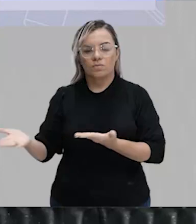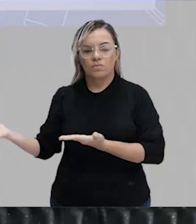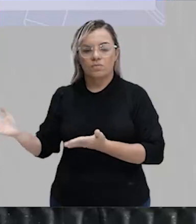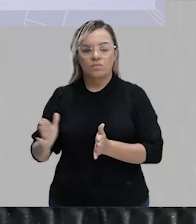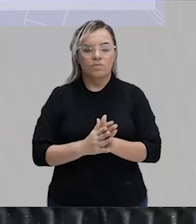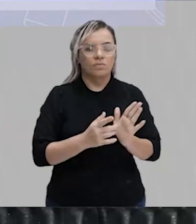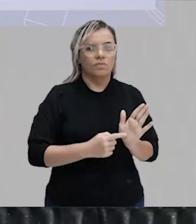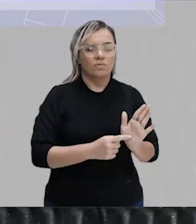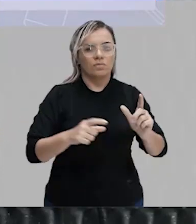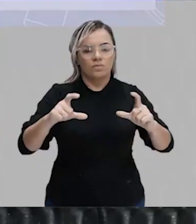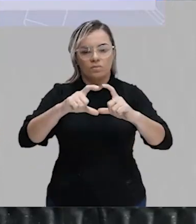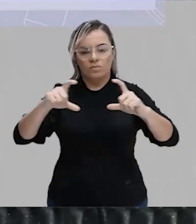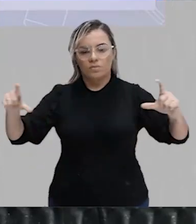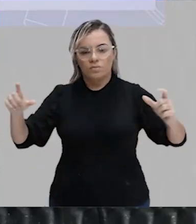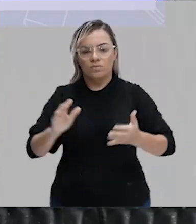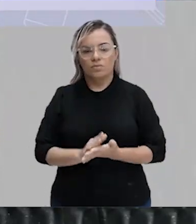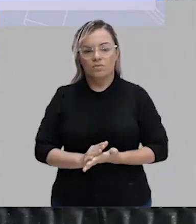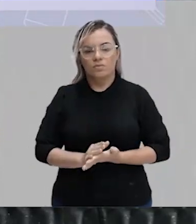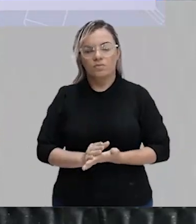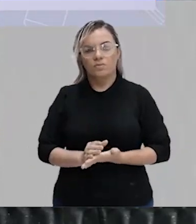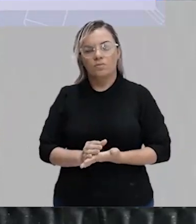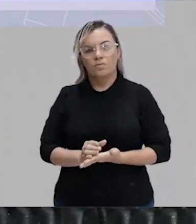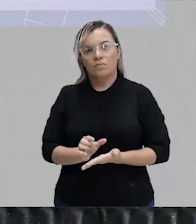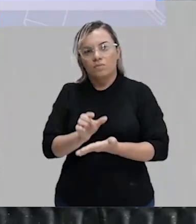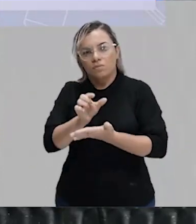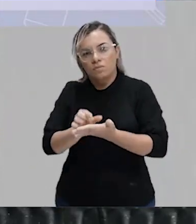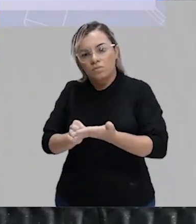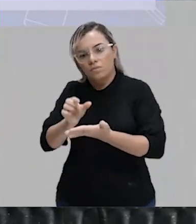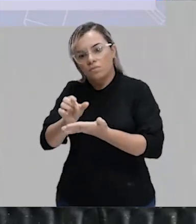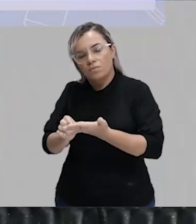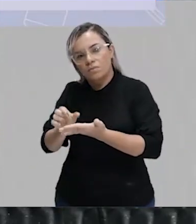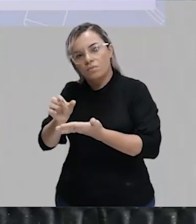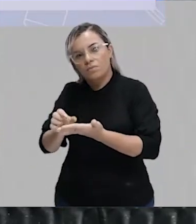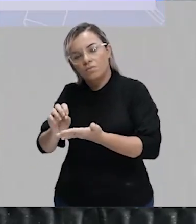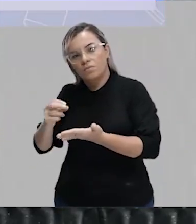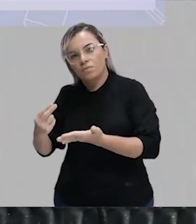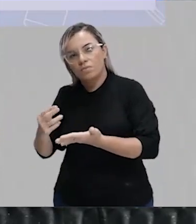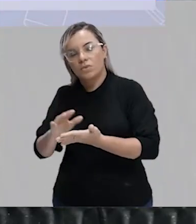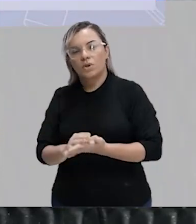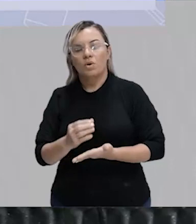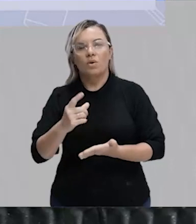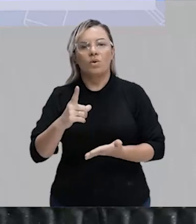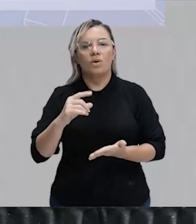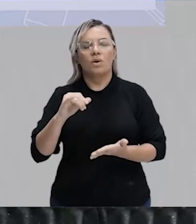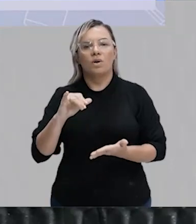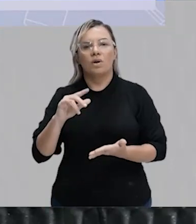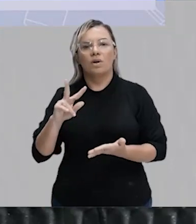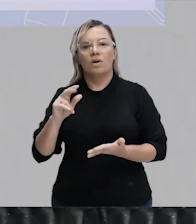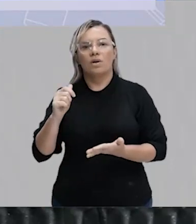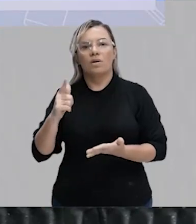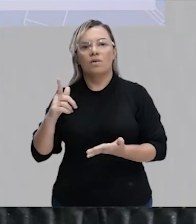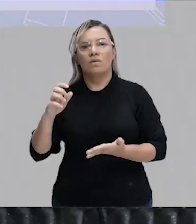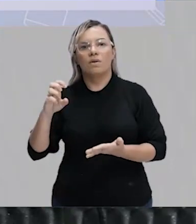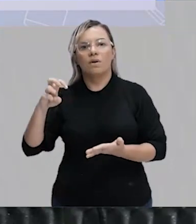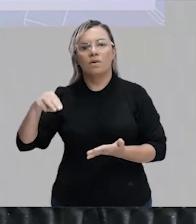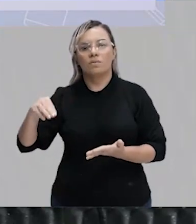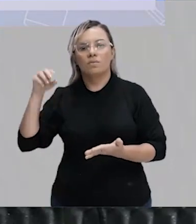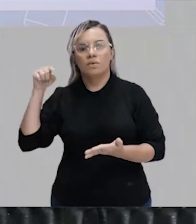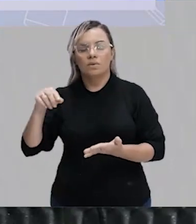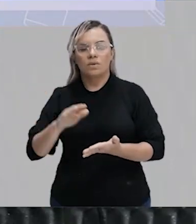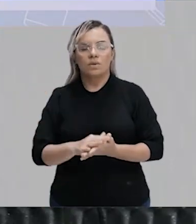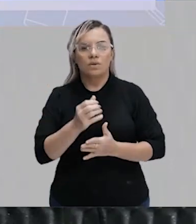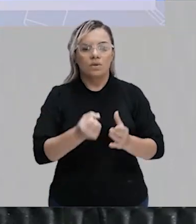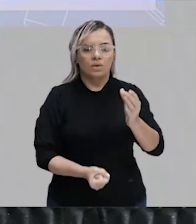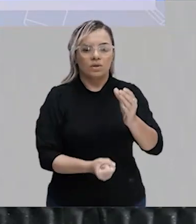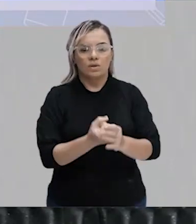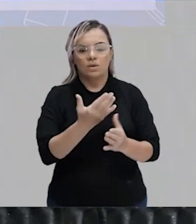aqui de segmentação. Segmentação ou clivagem, tá? E essa segmentação vai dar